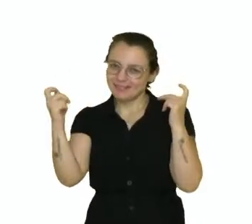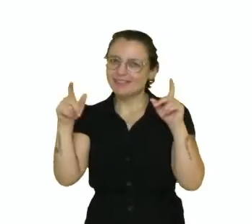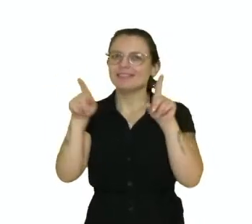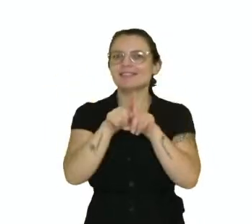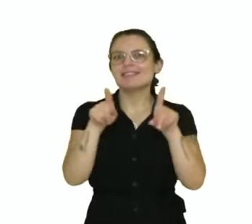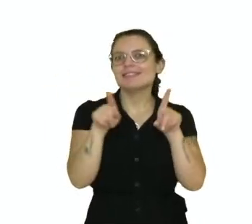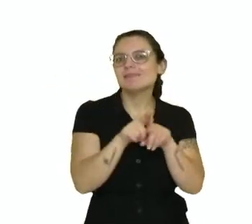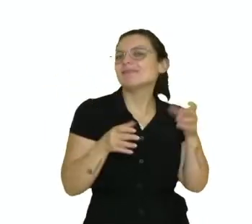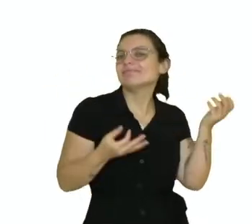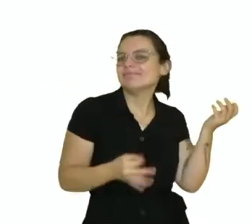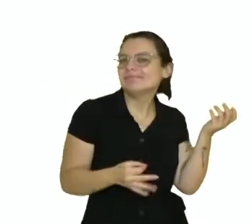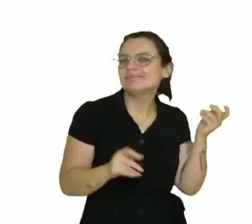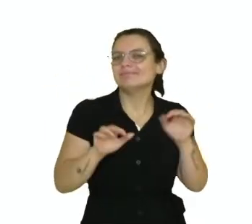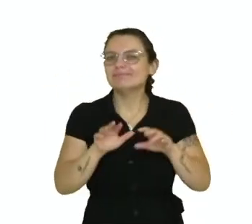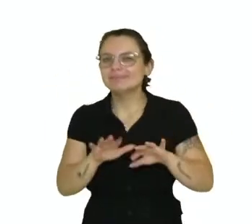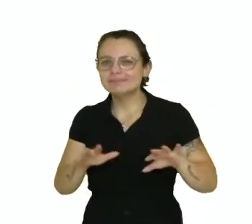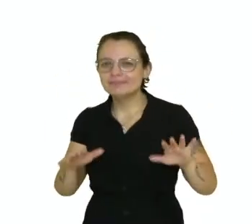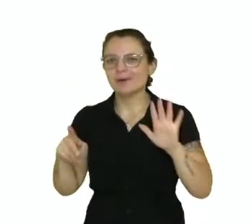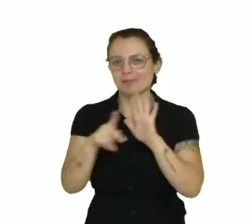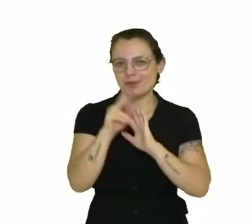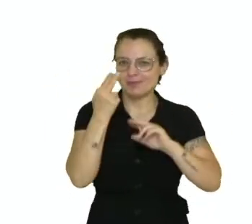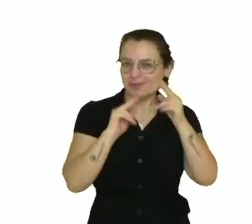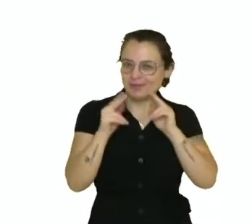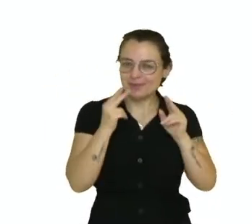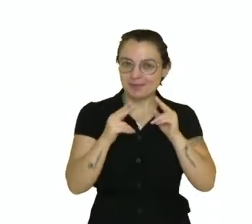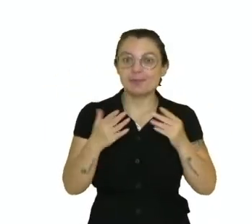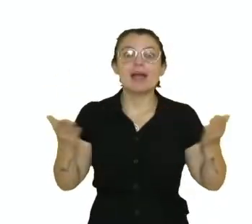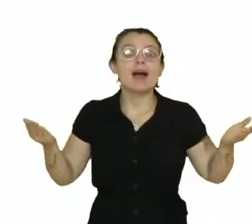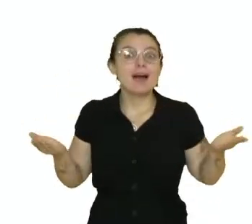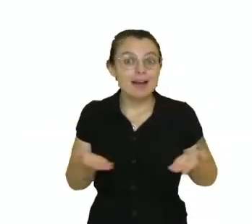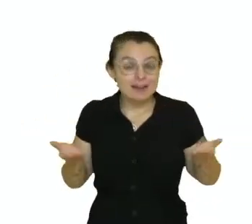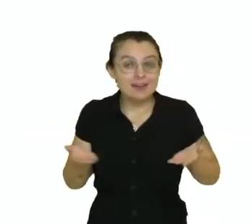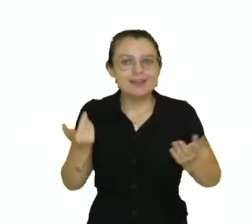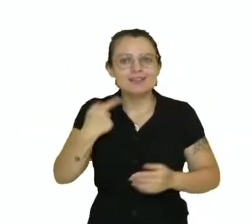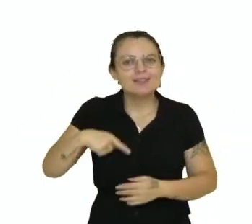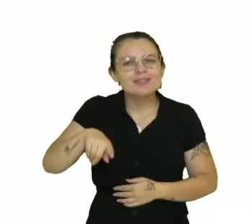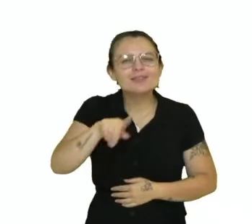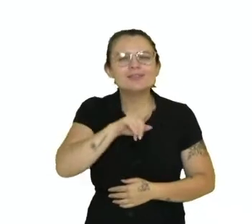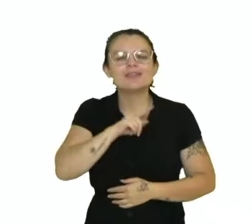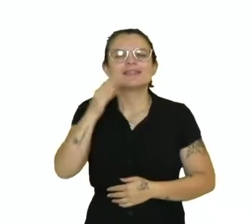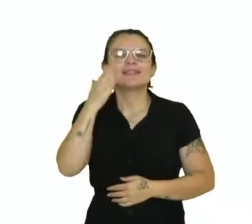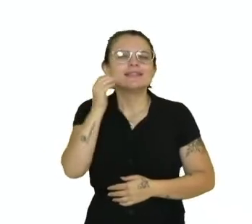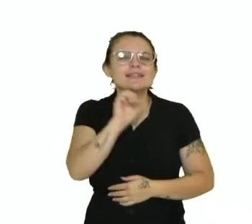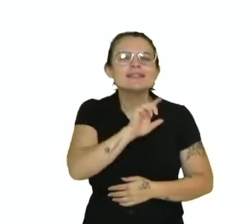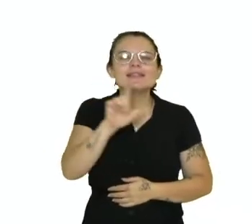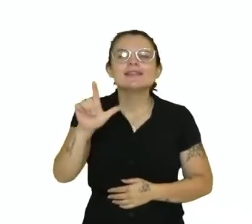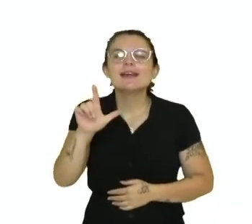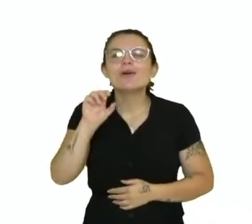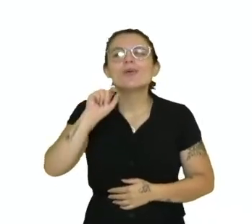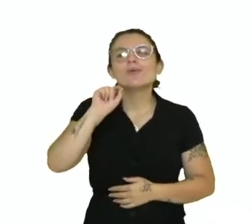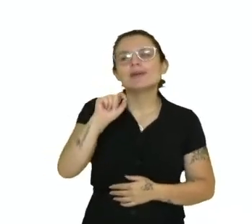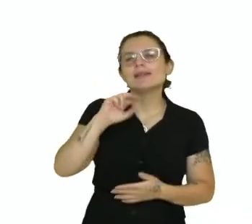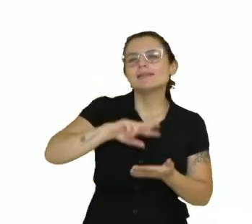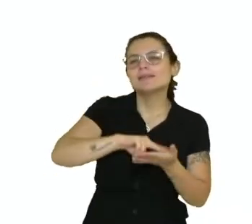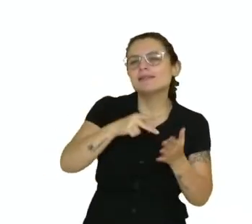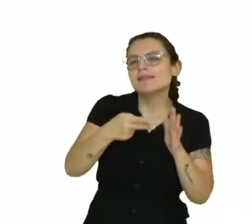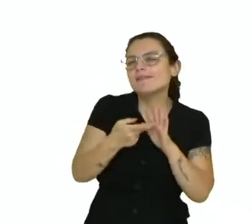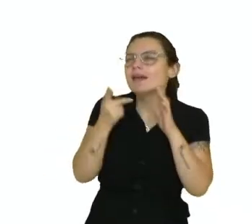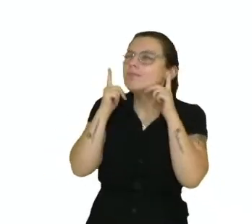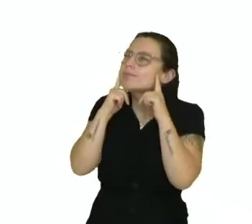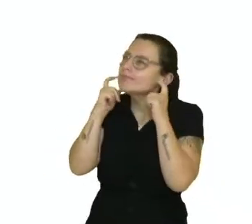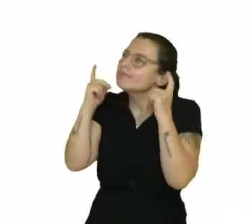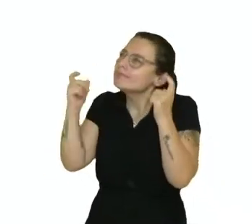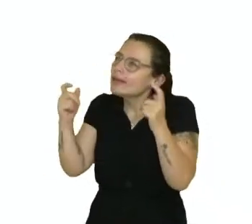Como objetivos nós iremos compreender o que é som e fonte sonora, conhecer e analisar os diferentes tipos